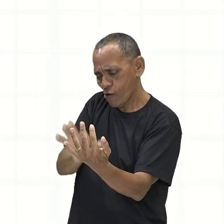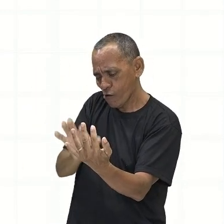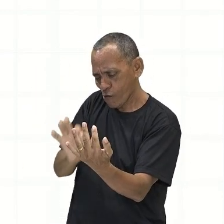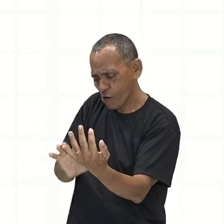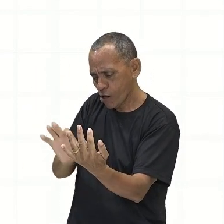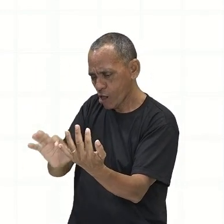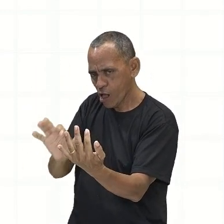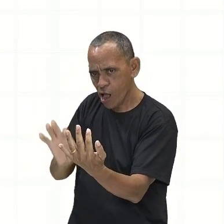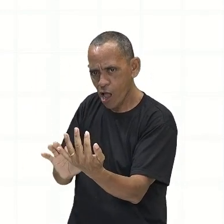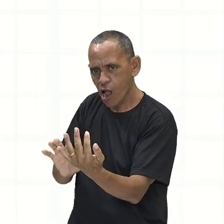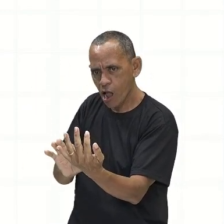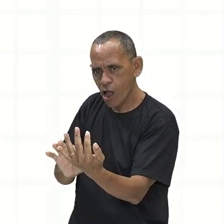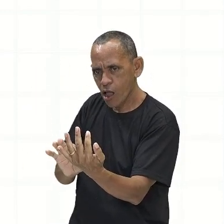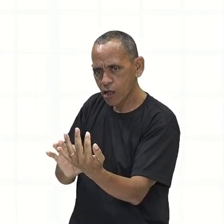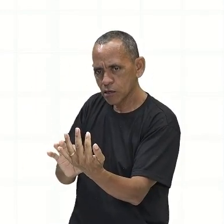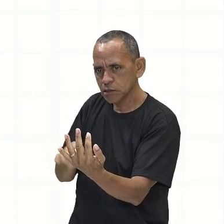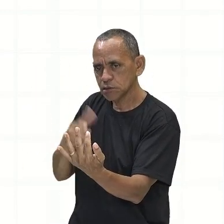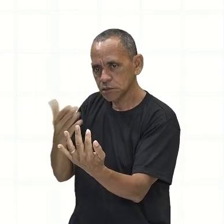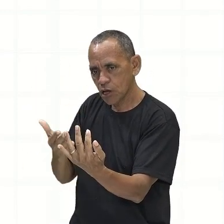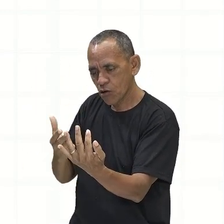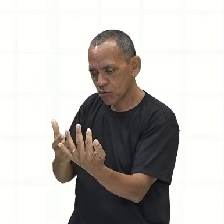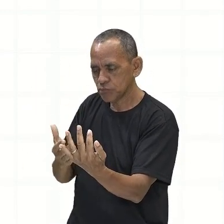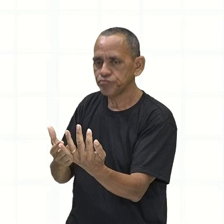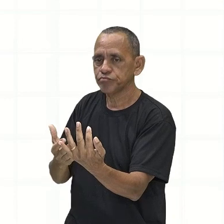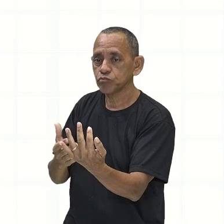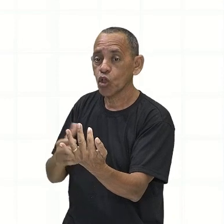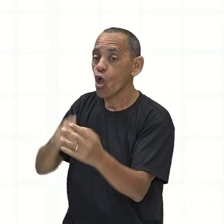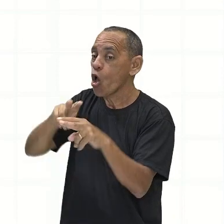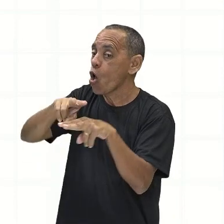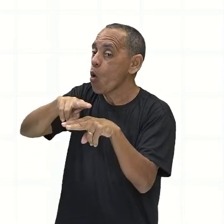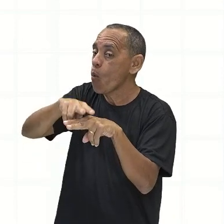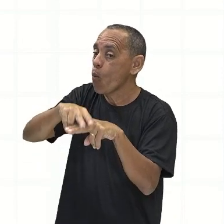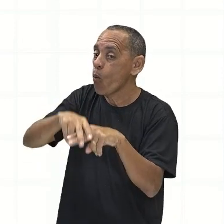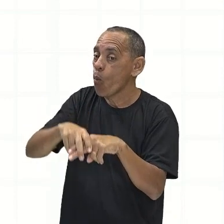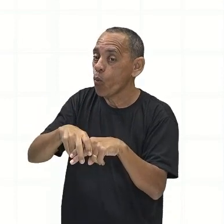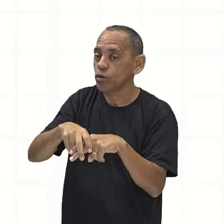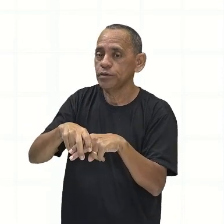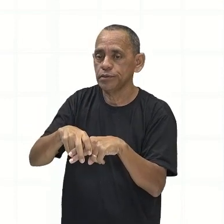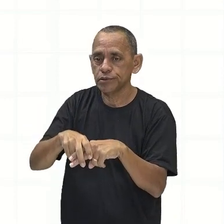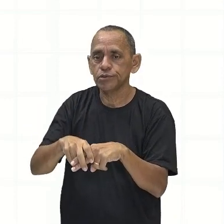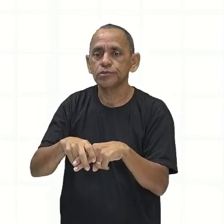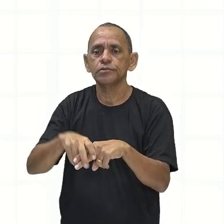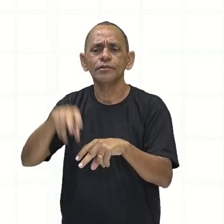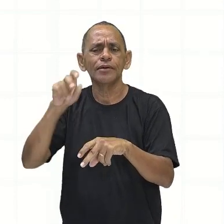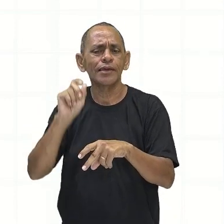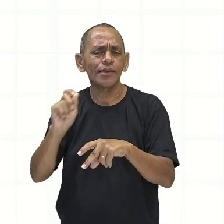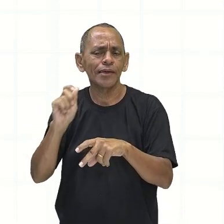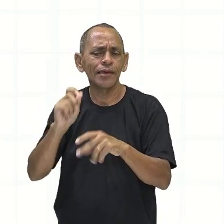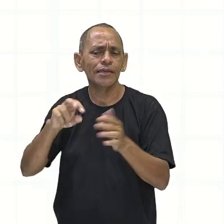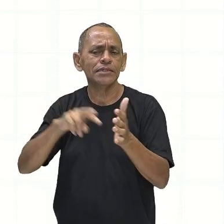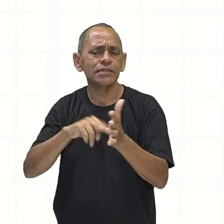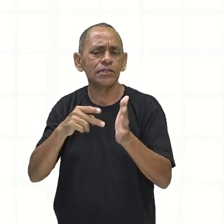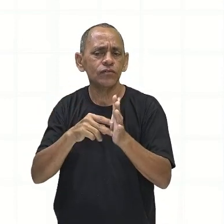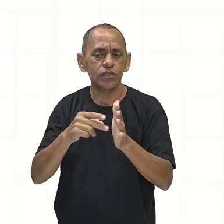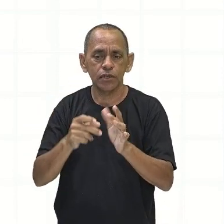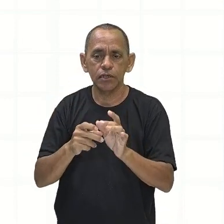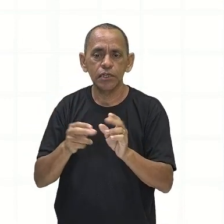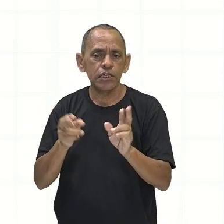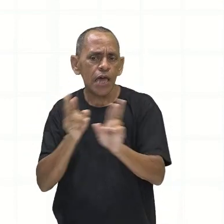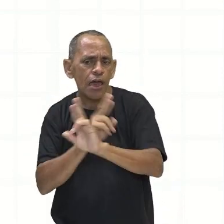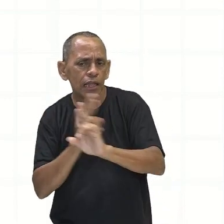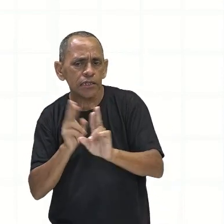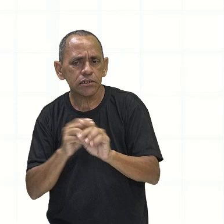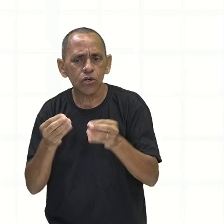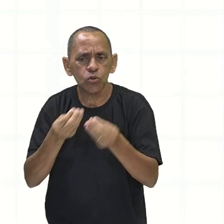por isso o quê, professor? Isso o quê? A que se refere isso,